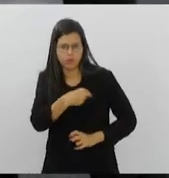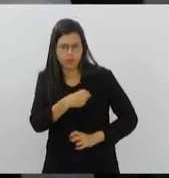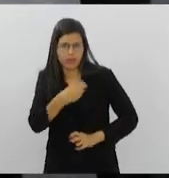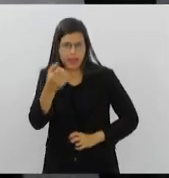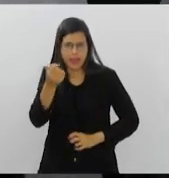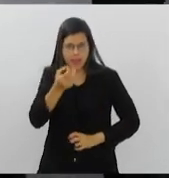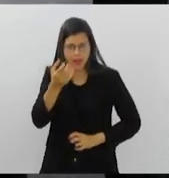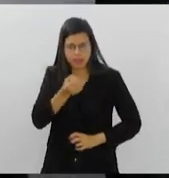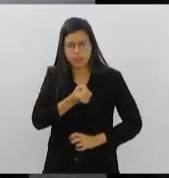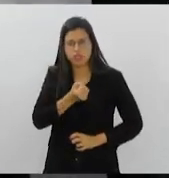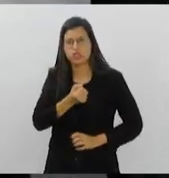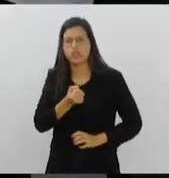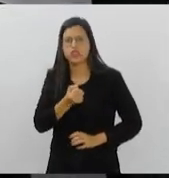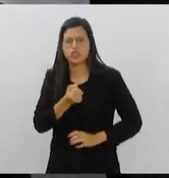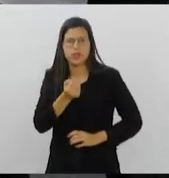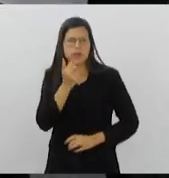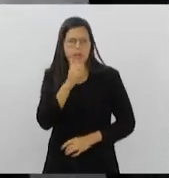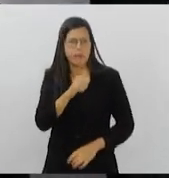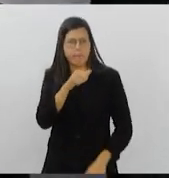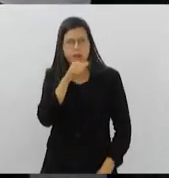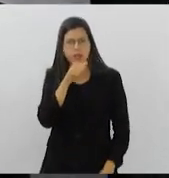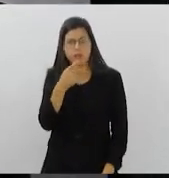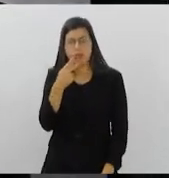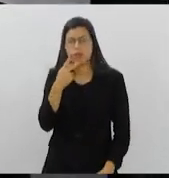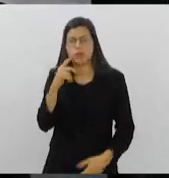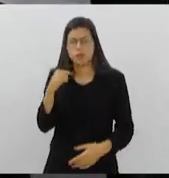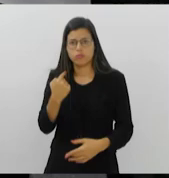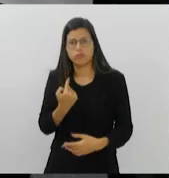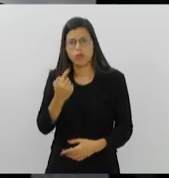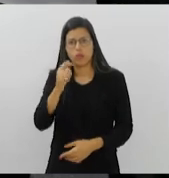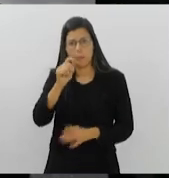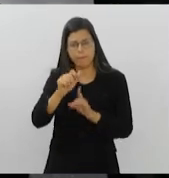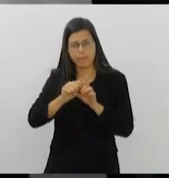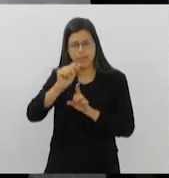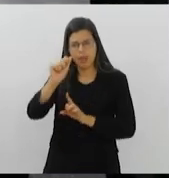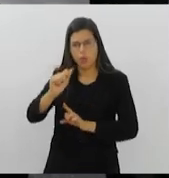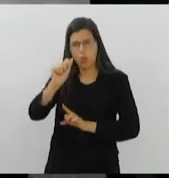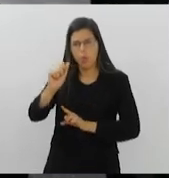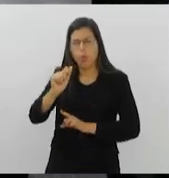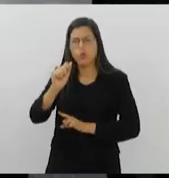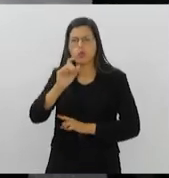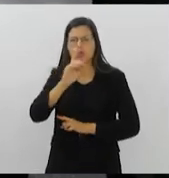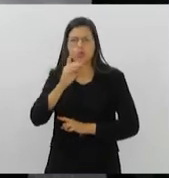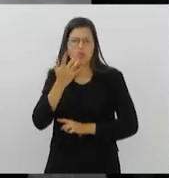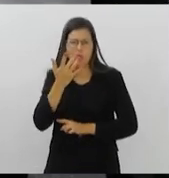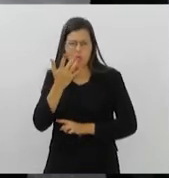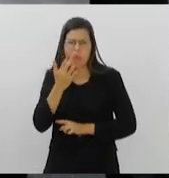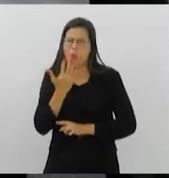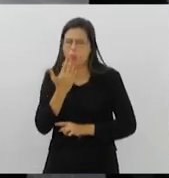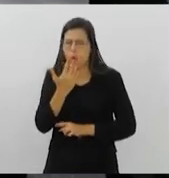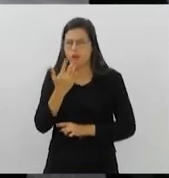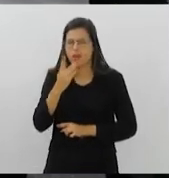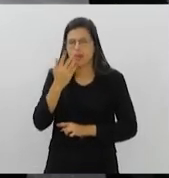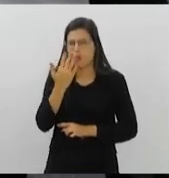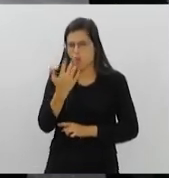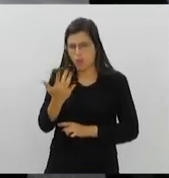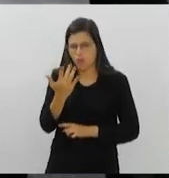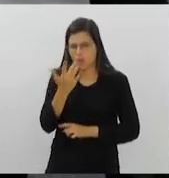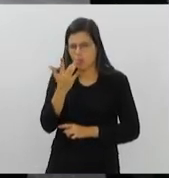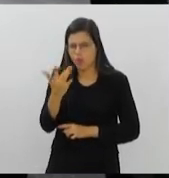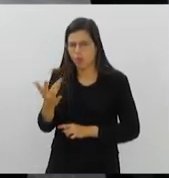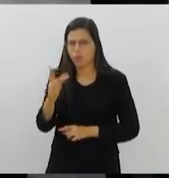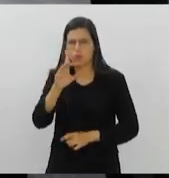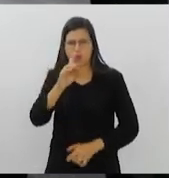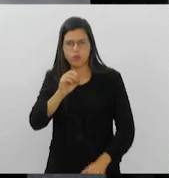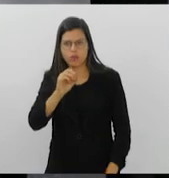que estamos no agosto dourado, porque o leite materno é reconhecido como um alimento